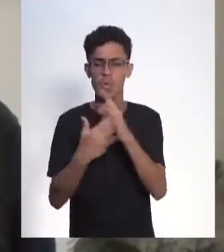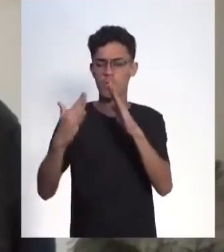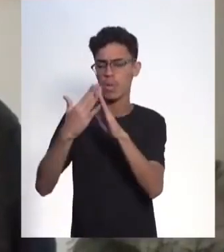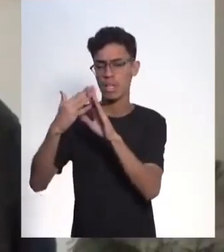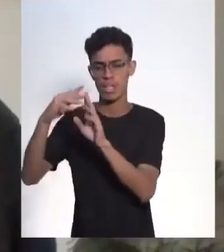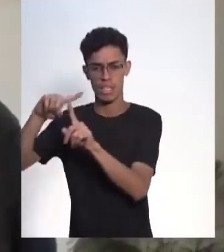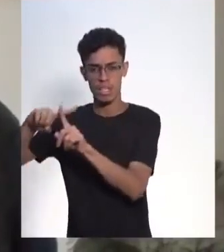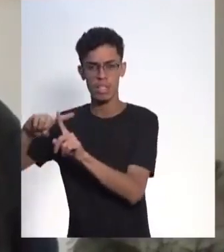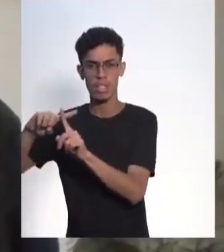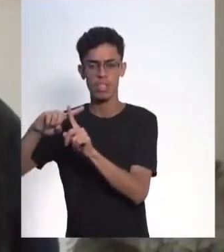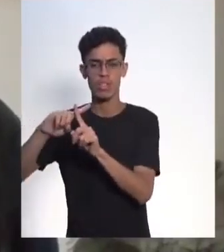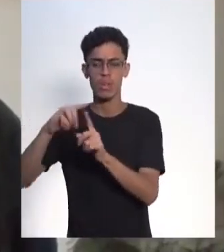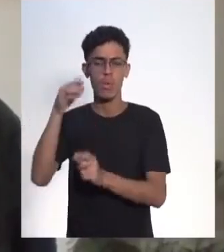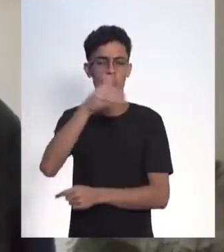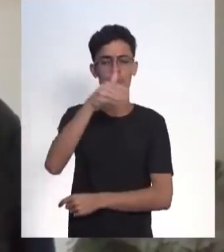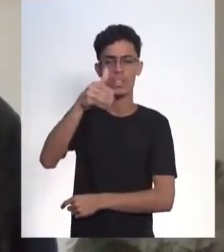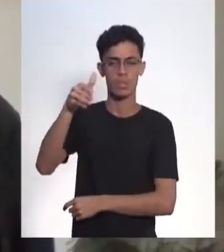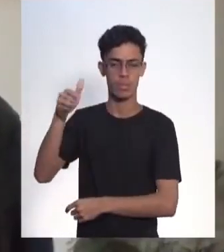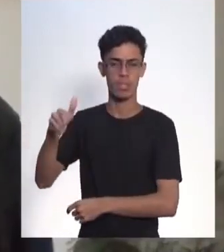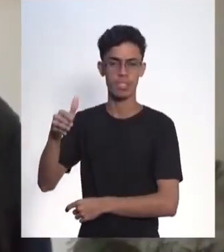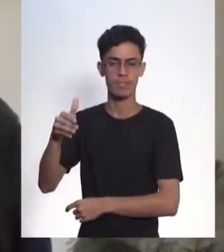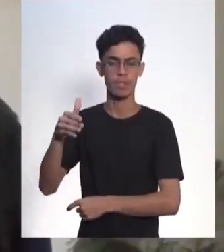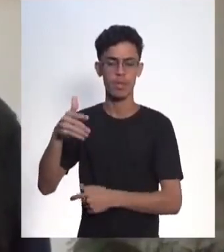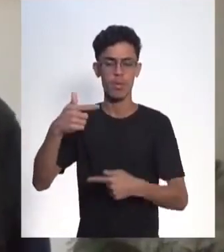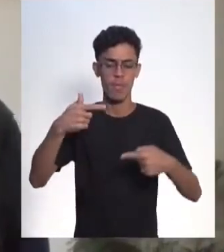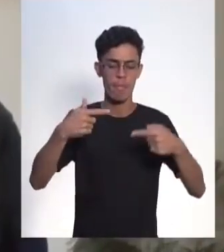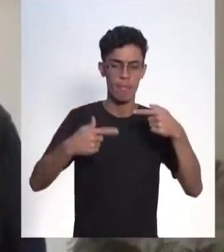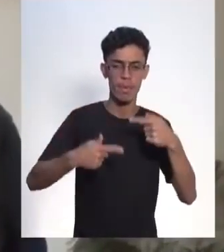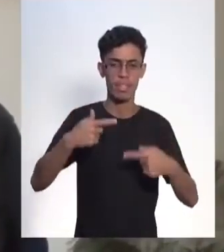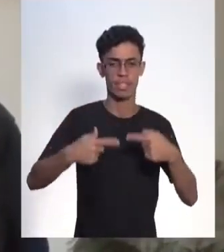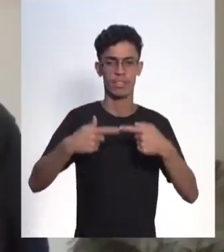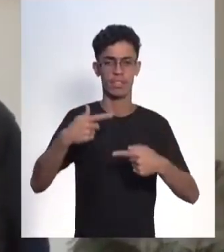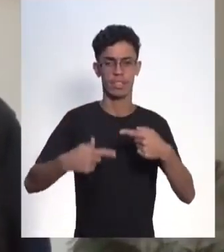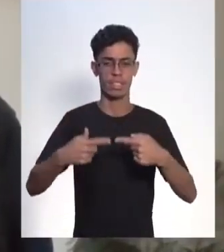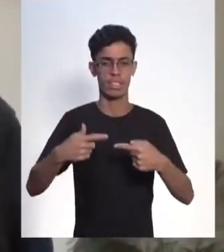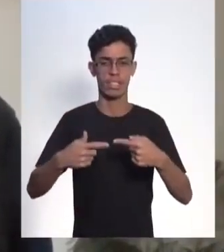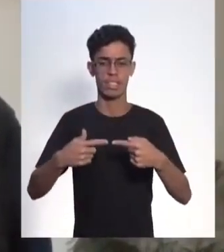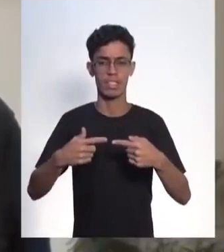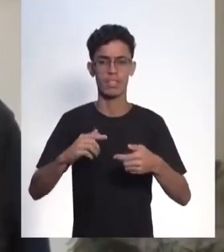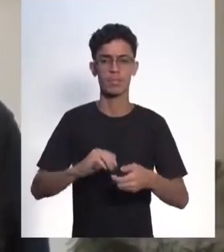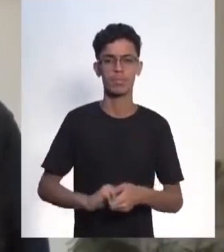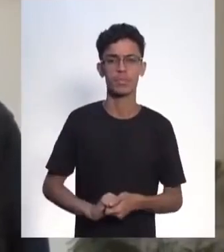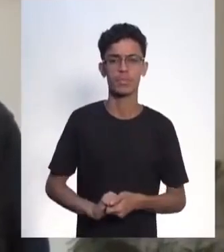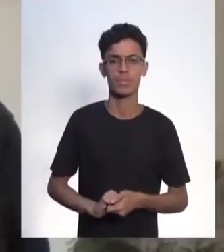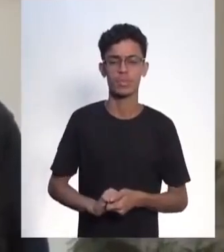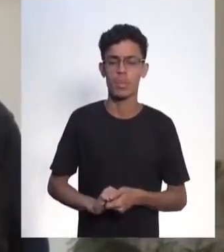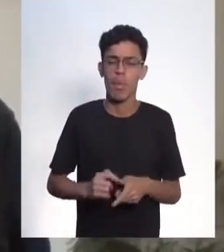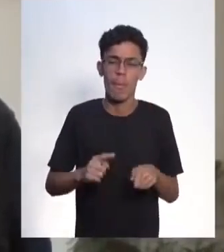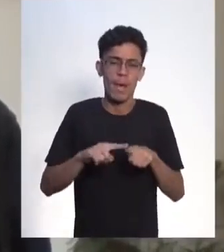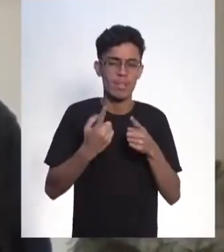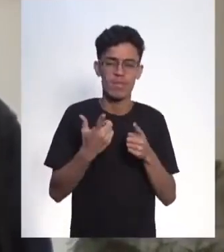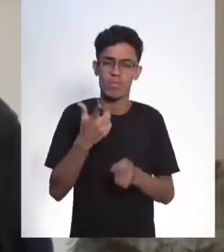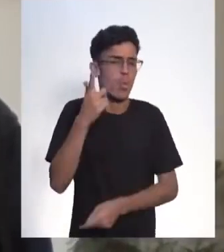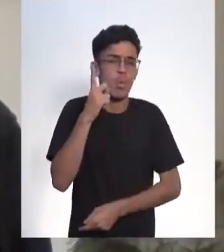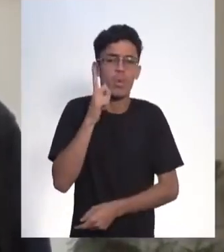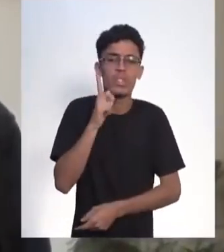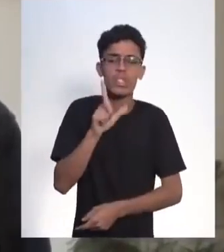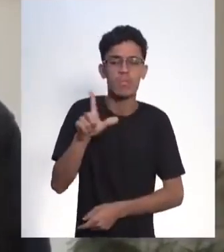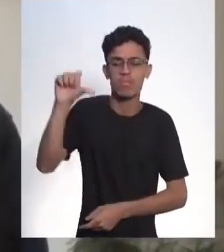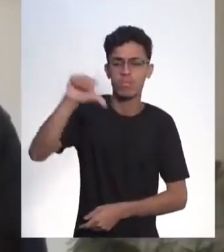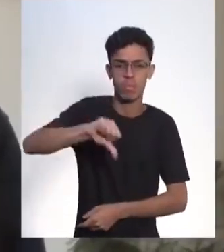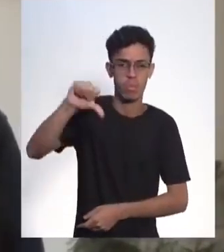na vida econômica daquela província. Ainda que o movimento tenha sido sabotado, ou seja, não teve sucesso, ele foi